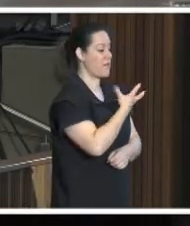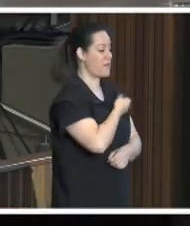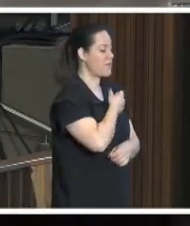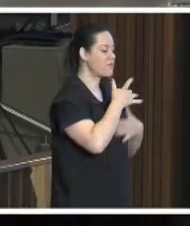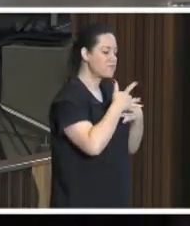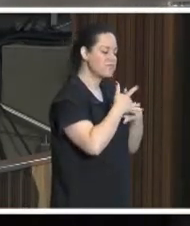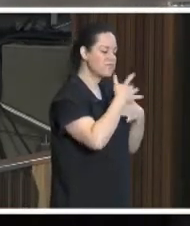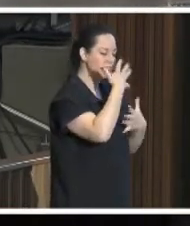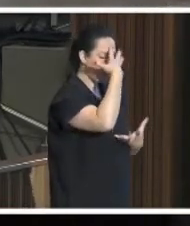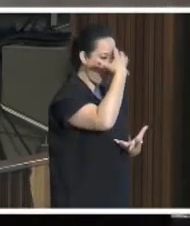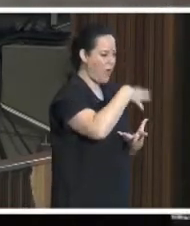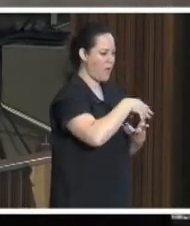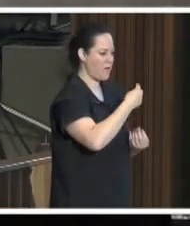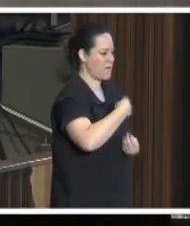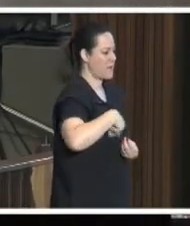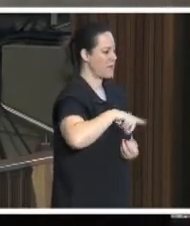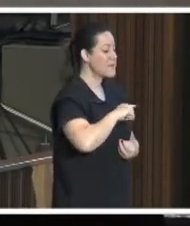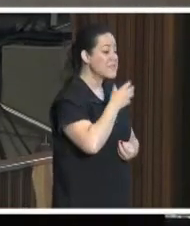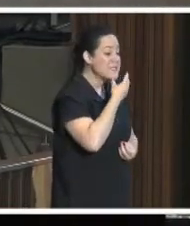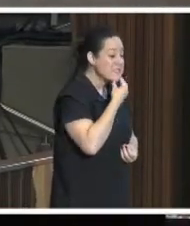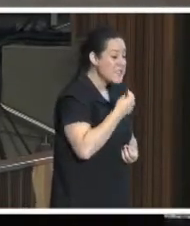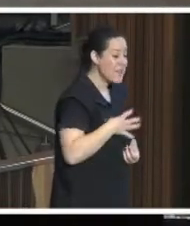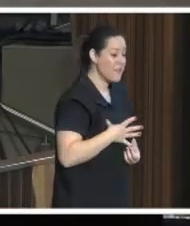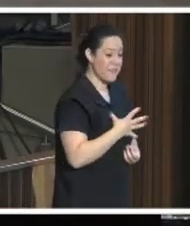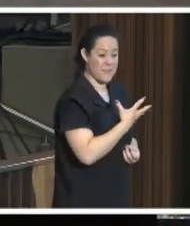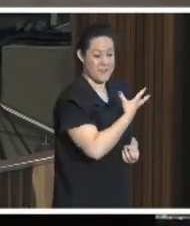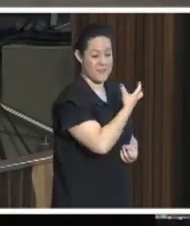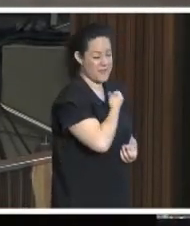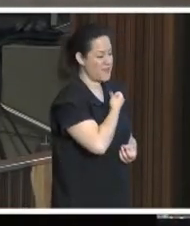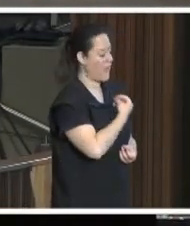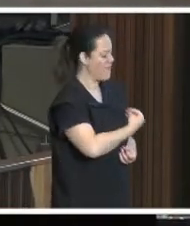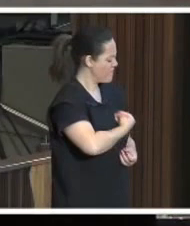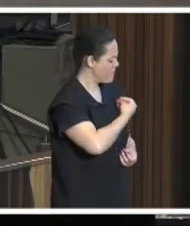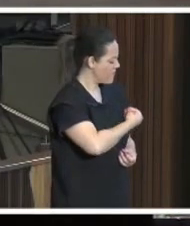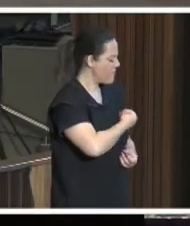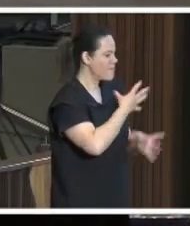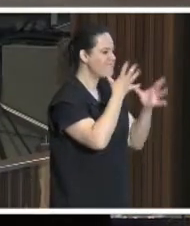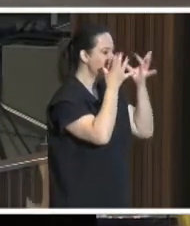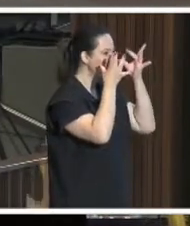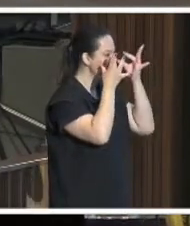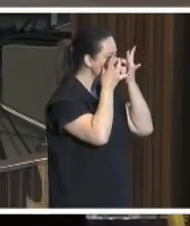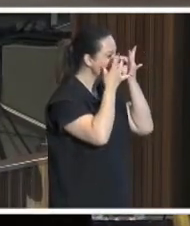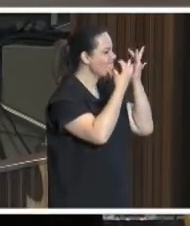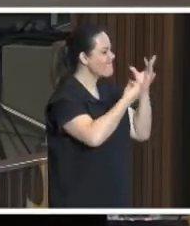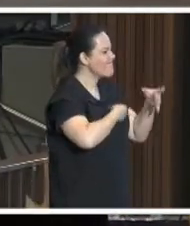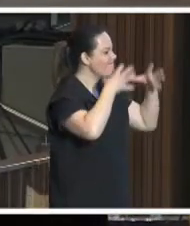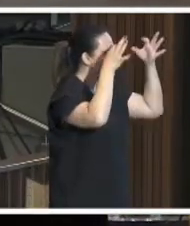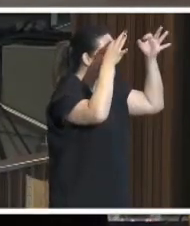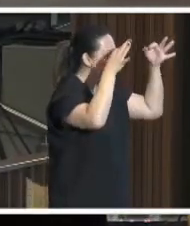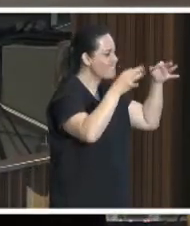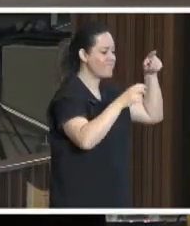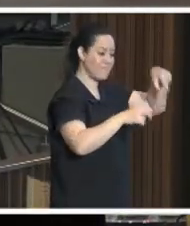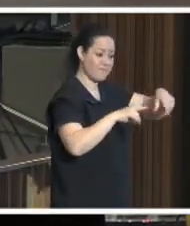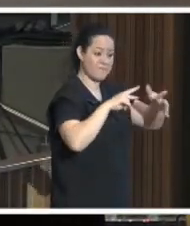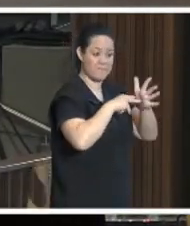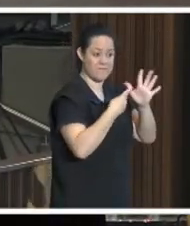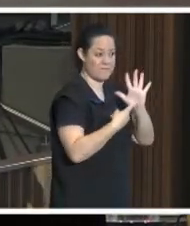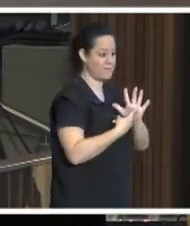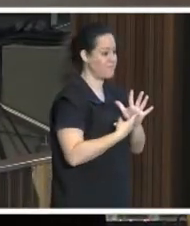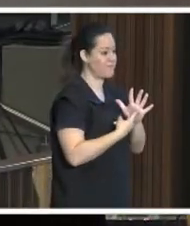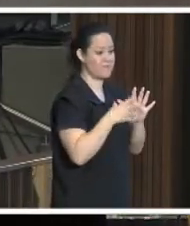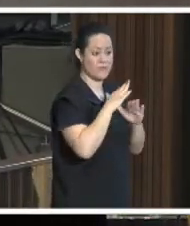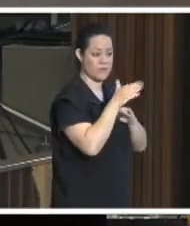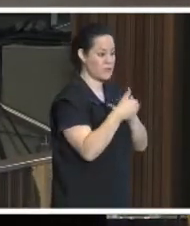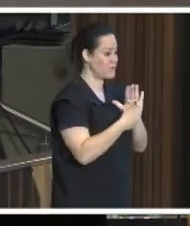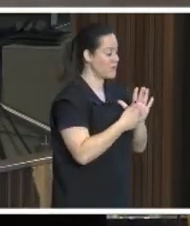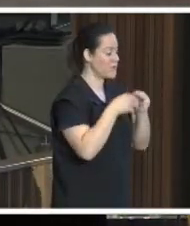alma, que o Salvador está vivo e presente aqui, e esse é o sentido de